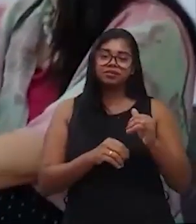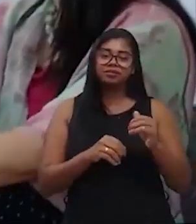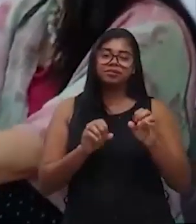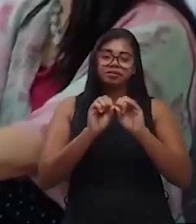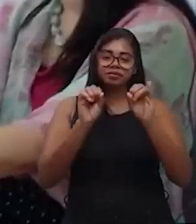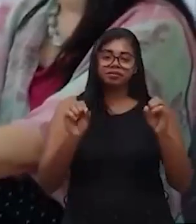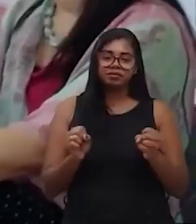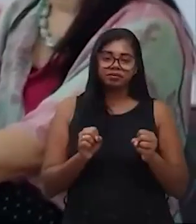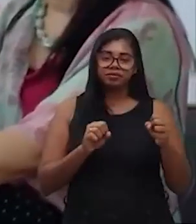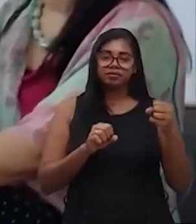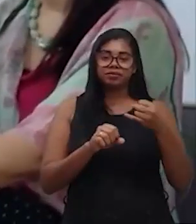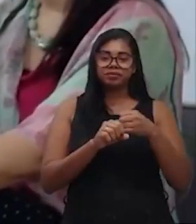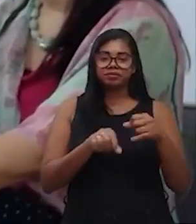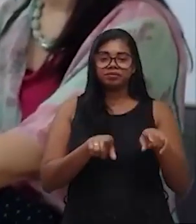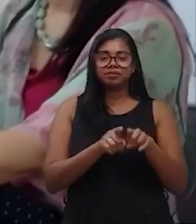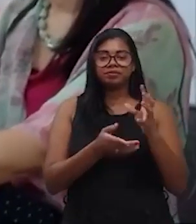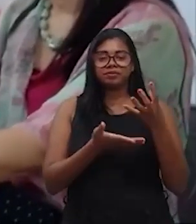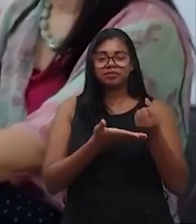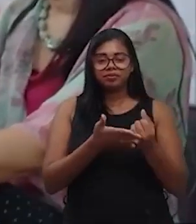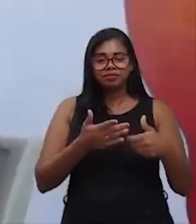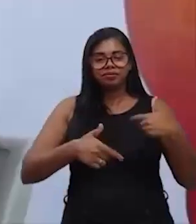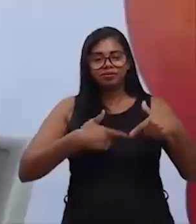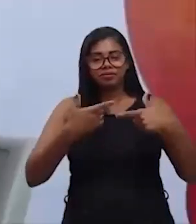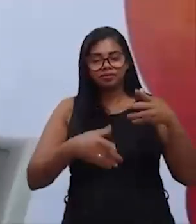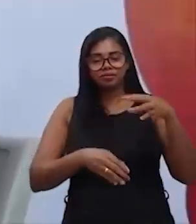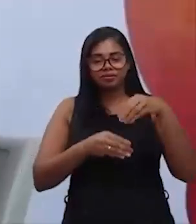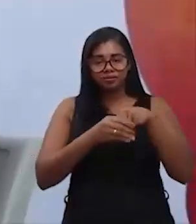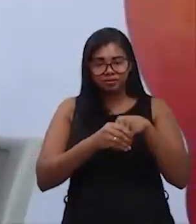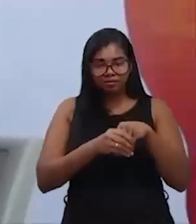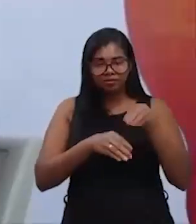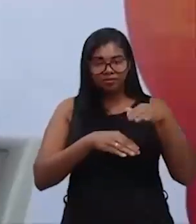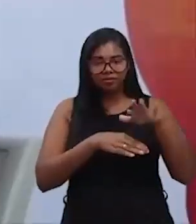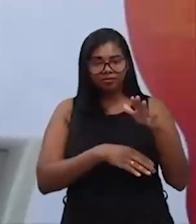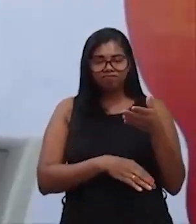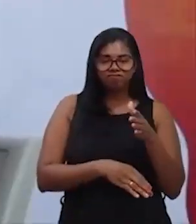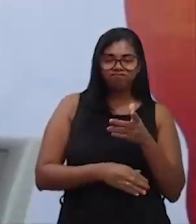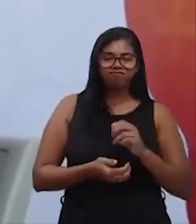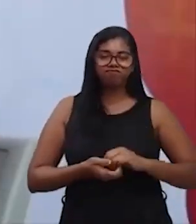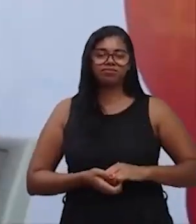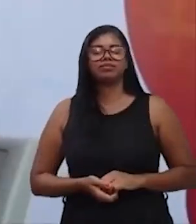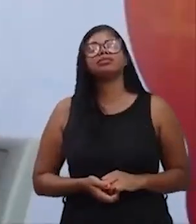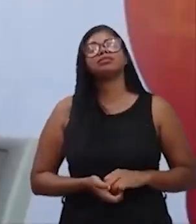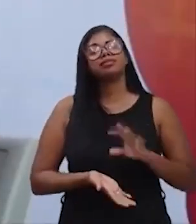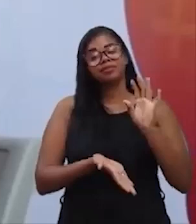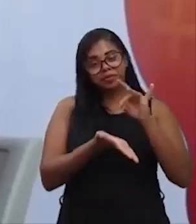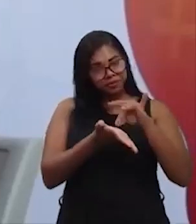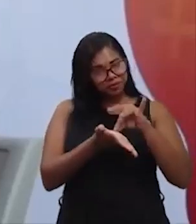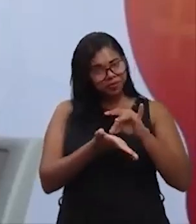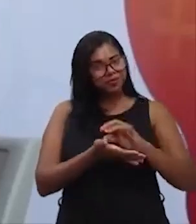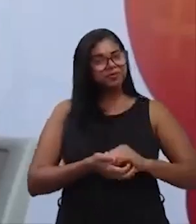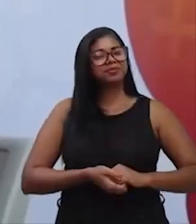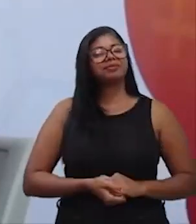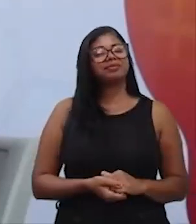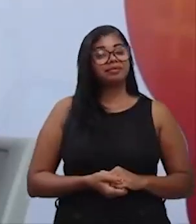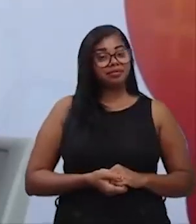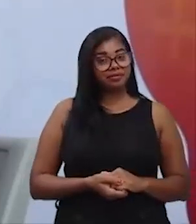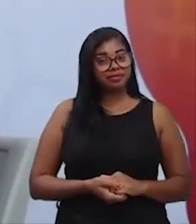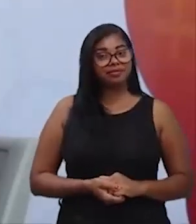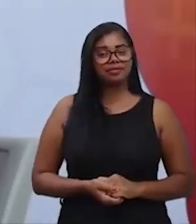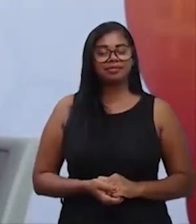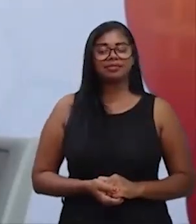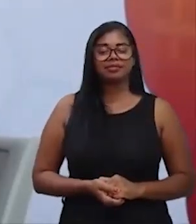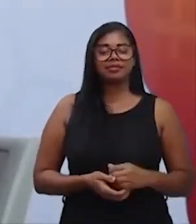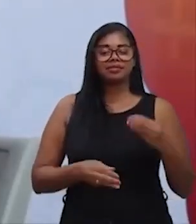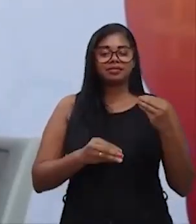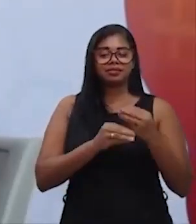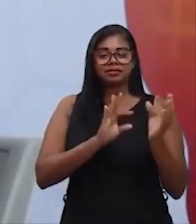né? E aí a gente acabar trabalhando dentro do mais do mesmo, né? Por assim dizer. Mas e qual é a sua prática manual que